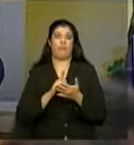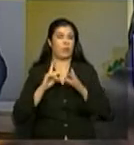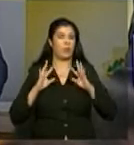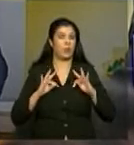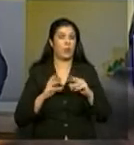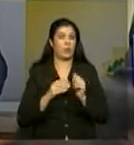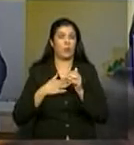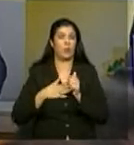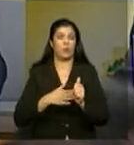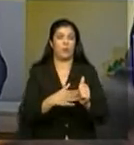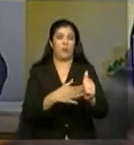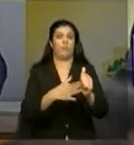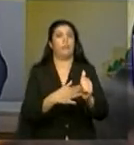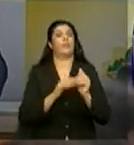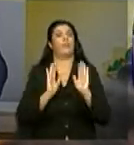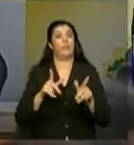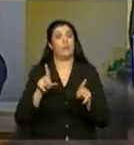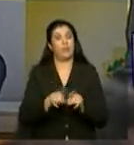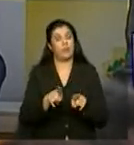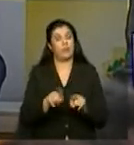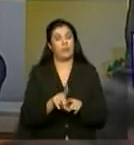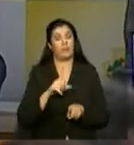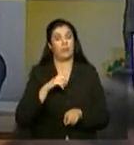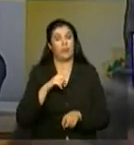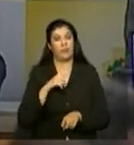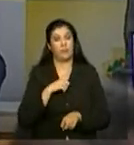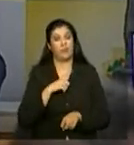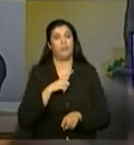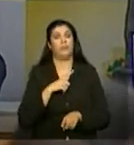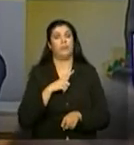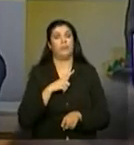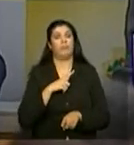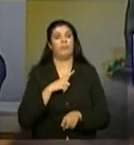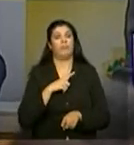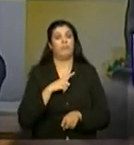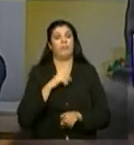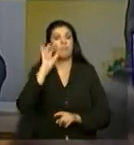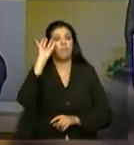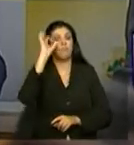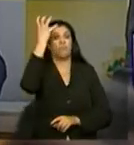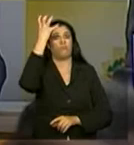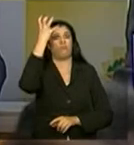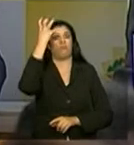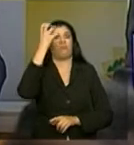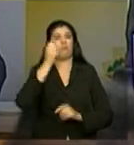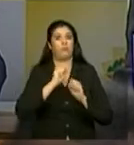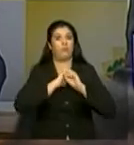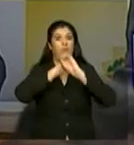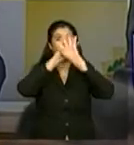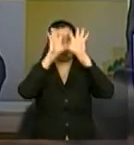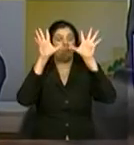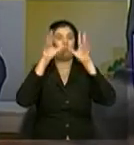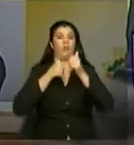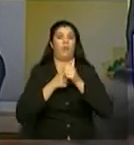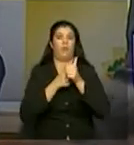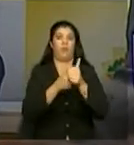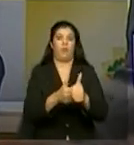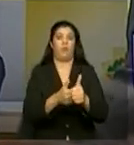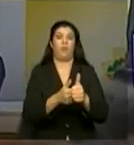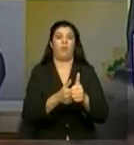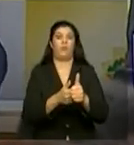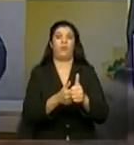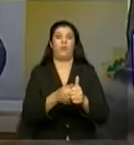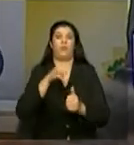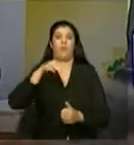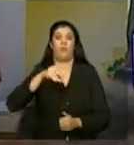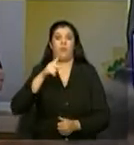encaminhamentos tivemos também para efeito de transparência o acompanhamento do ministério público